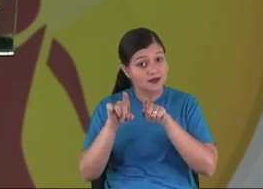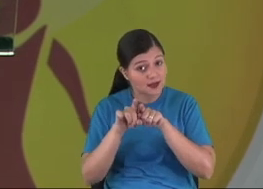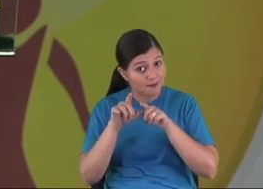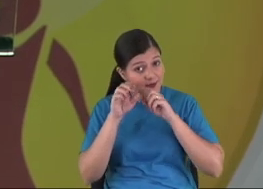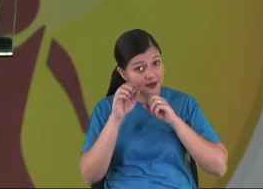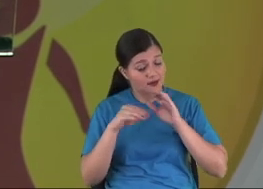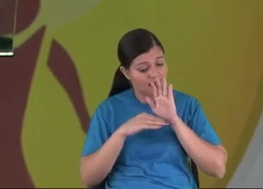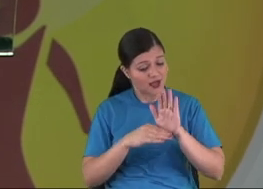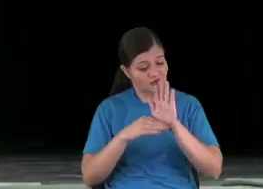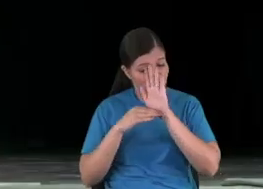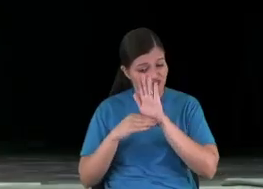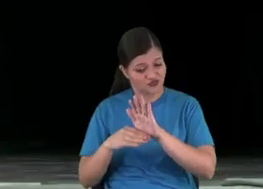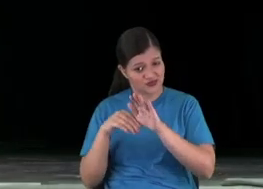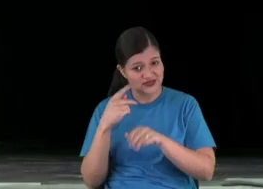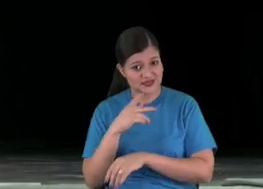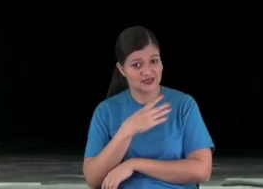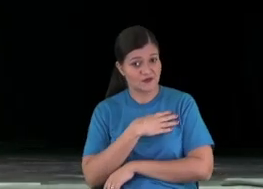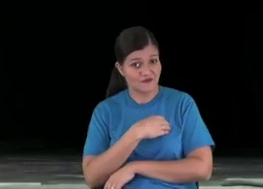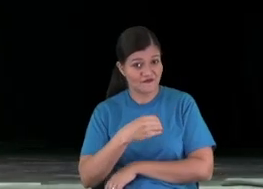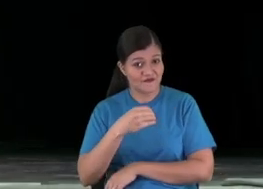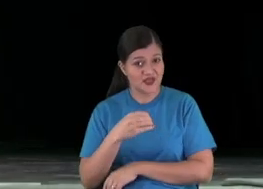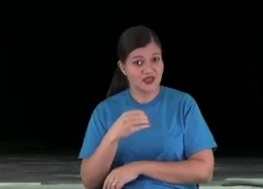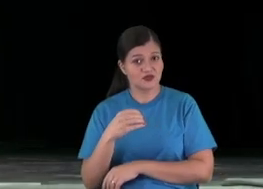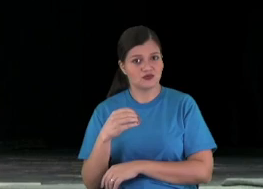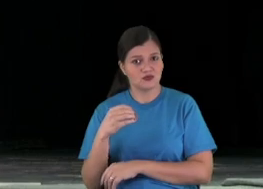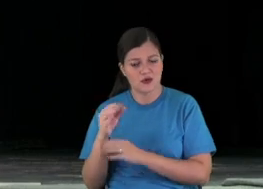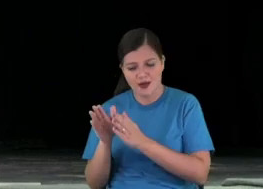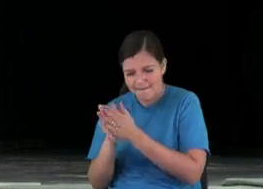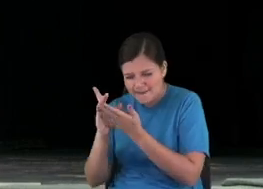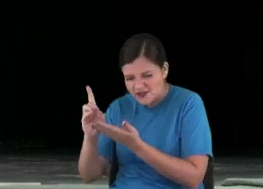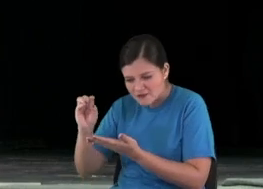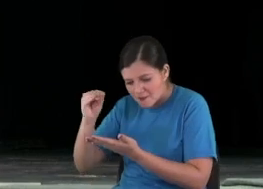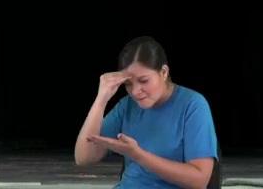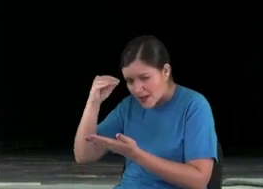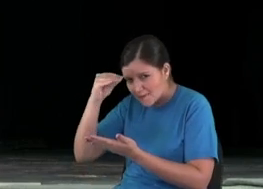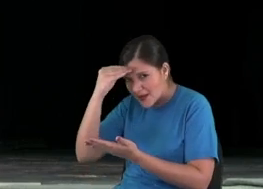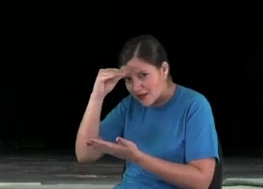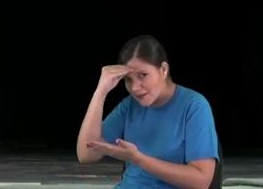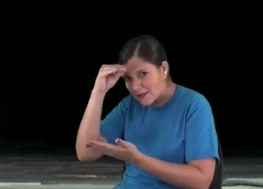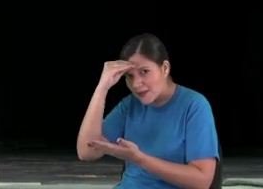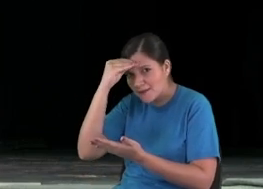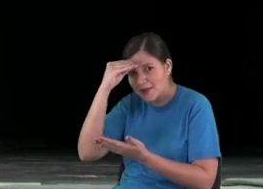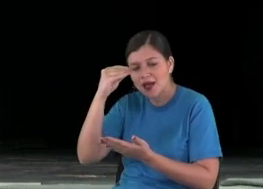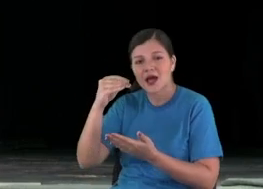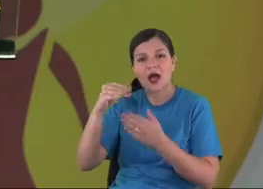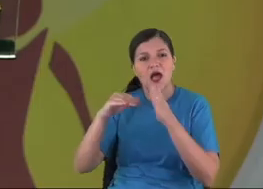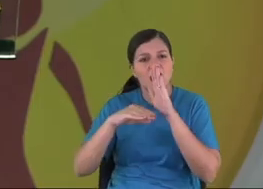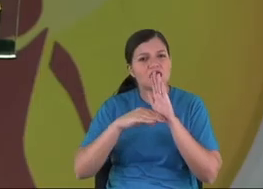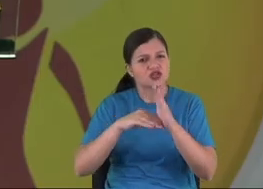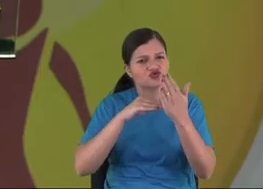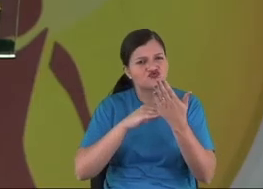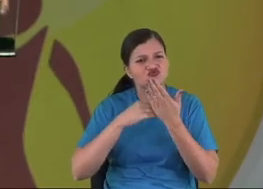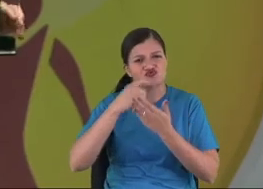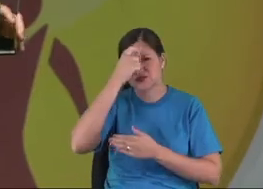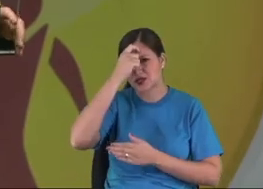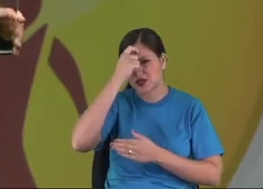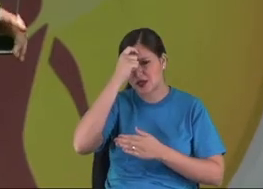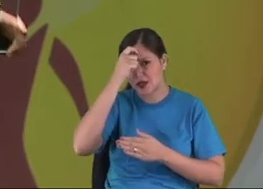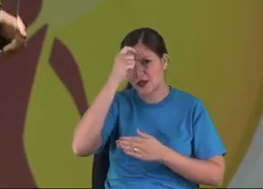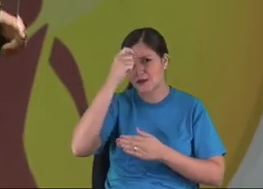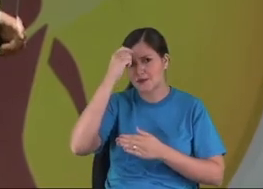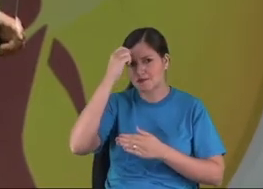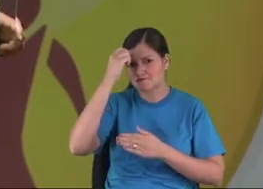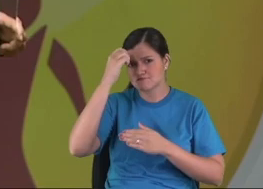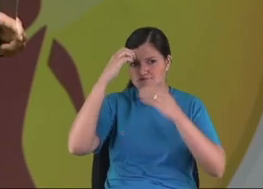encher a cabeça dele com palavra, com versos, porque os versos, eles ajudam a proteger a mente. Não vamos falar mais sobre isso